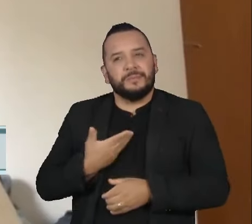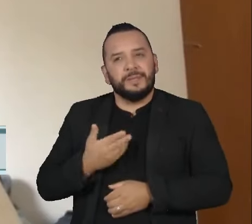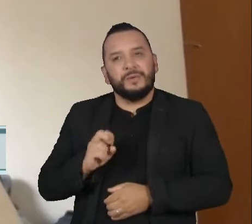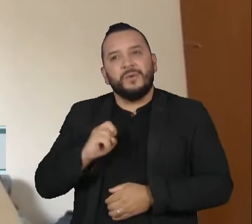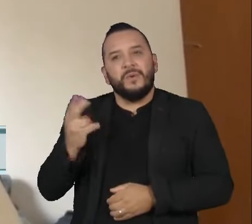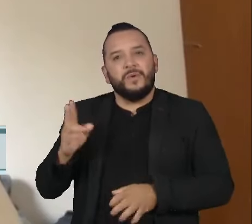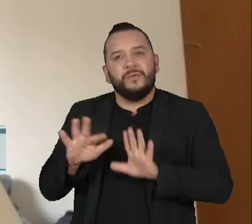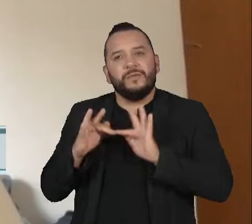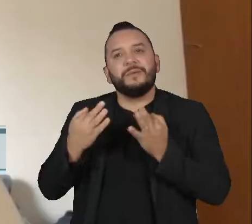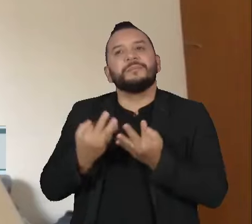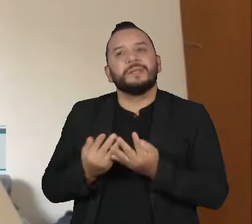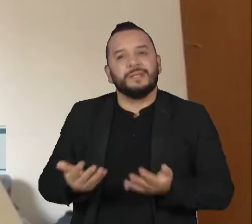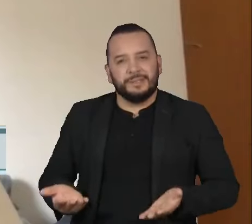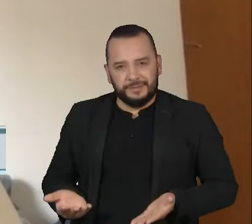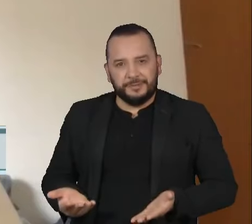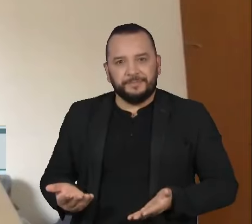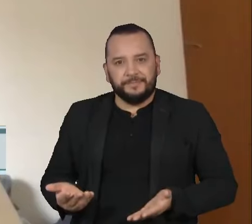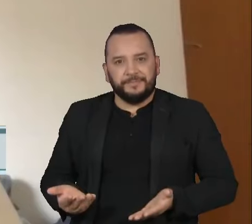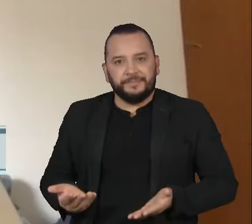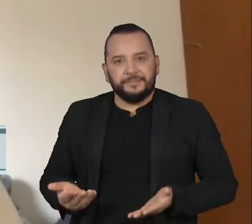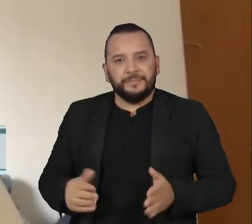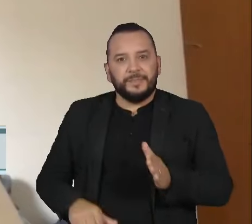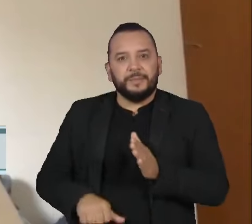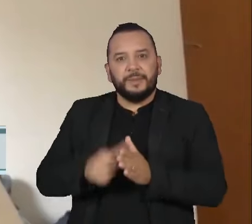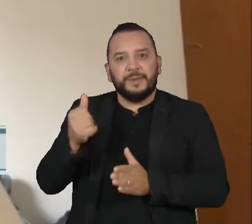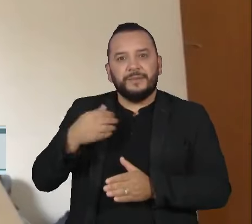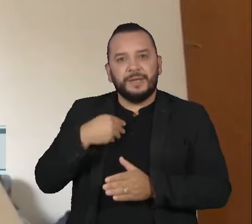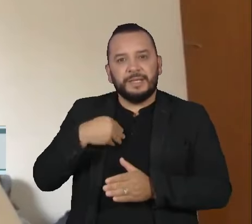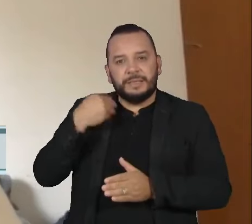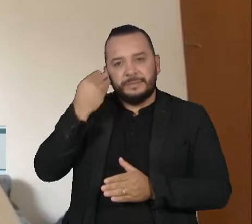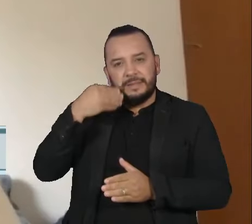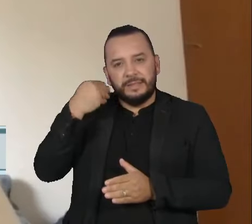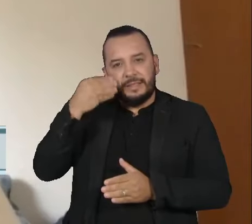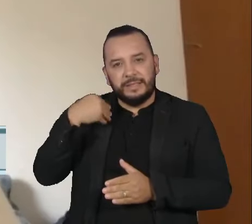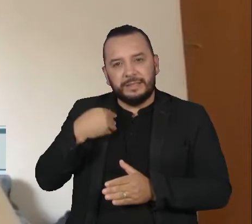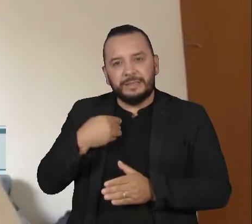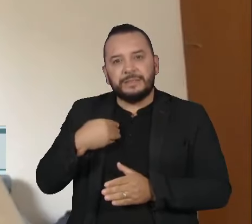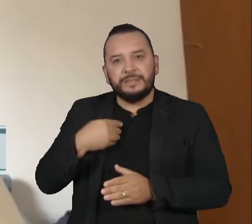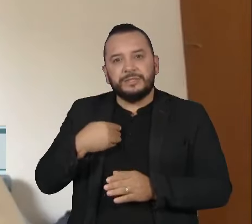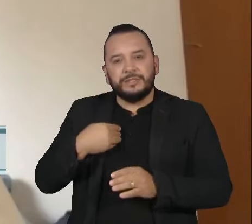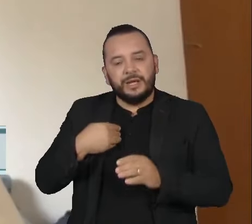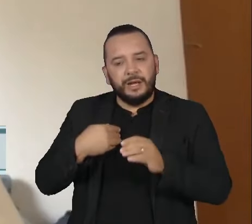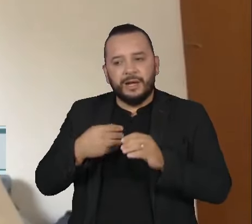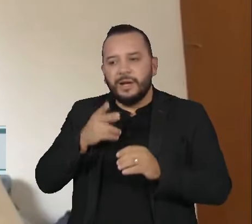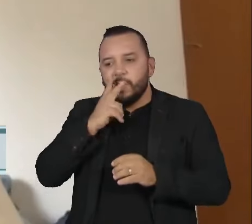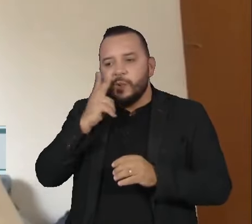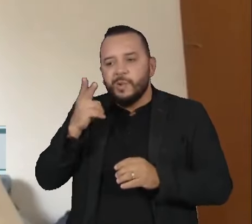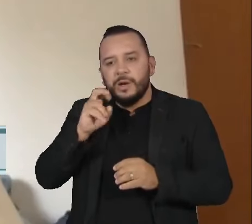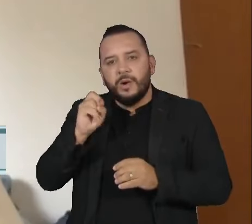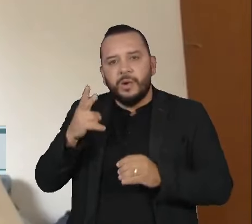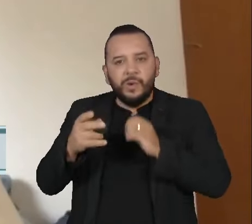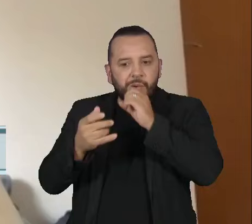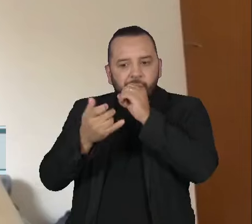algum familiar. Então, a primeira experimentação costuma acontecer nessa faixa etária. Então,